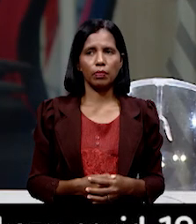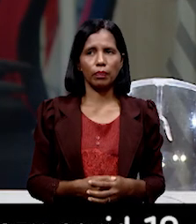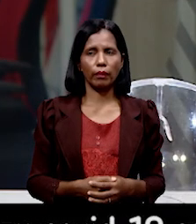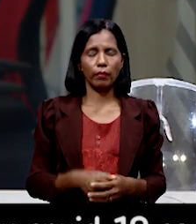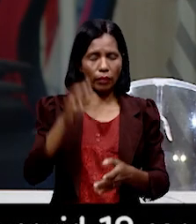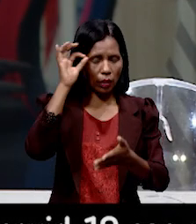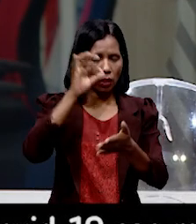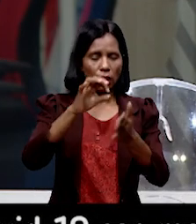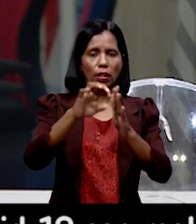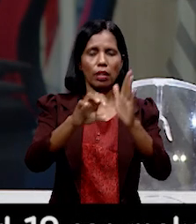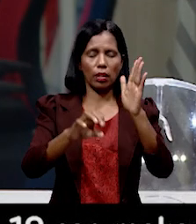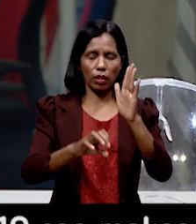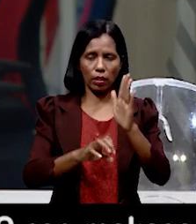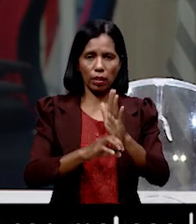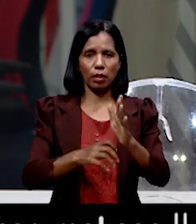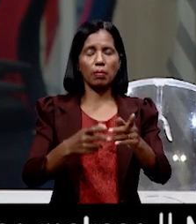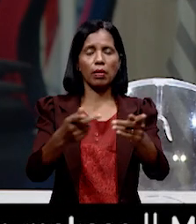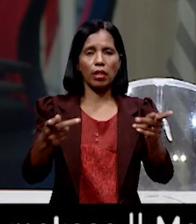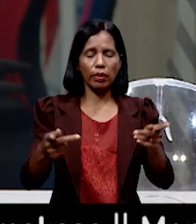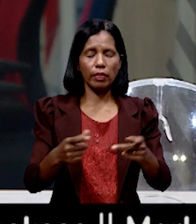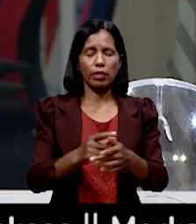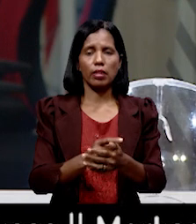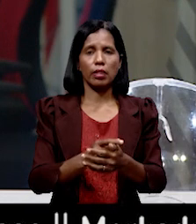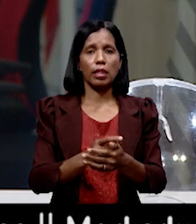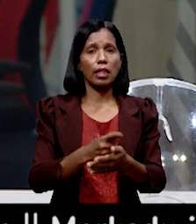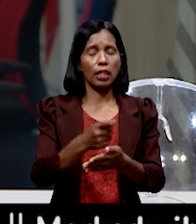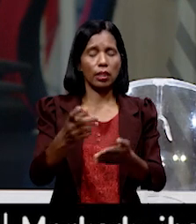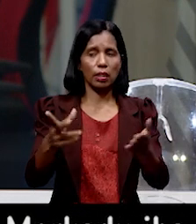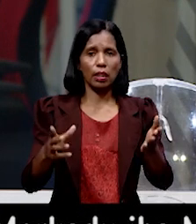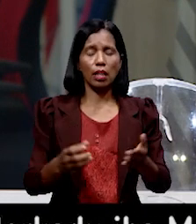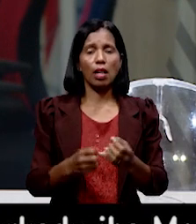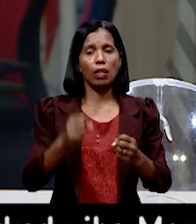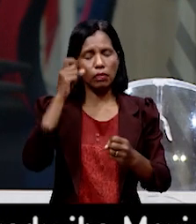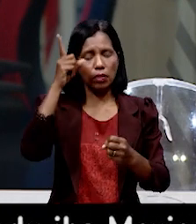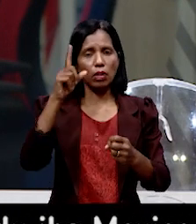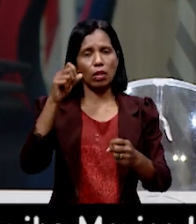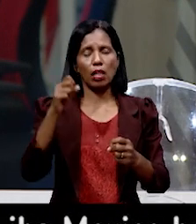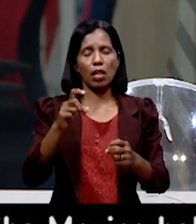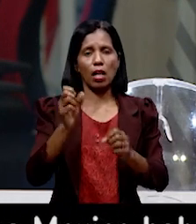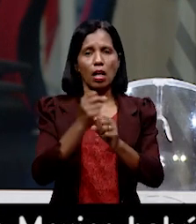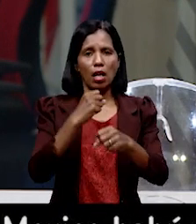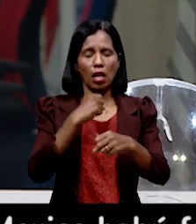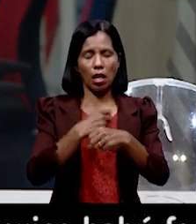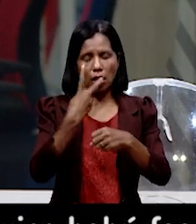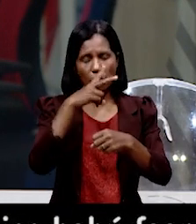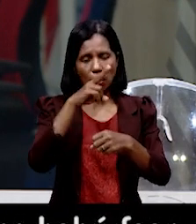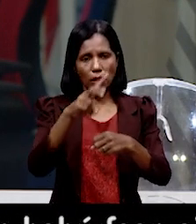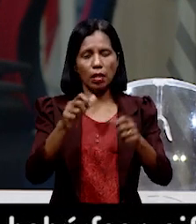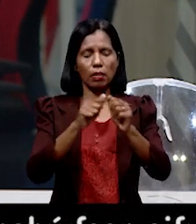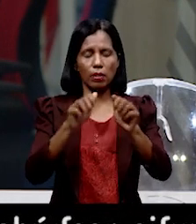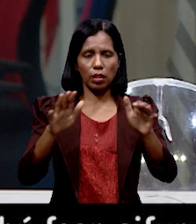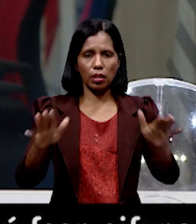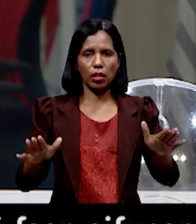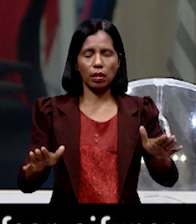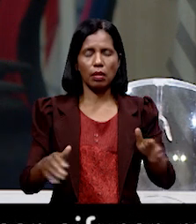Secretário de Estado Teras Proprietários, Mário Ximénis, Háquifordag, Wengira, Hálo, Despesa Administrativa,